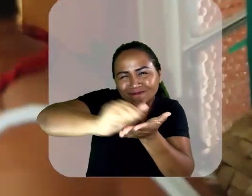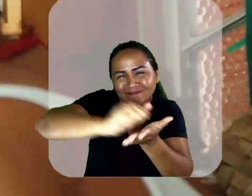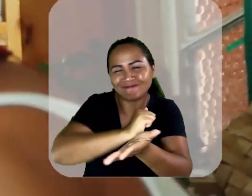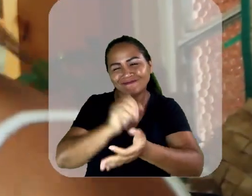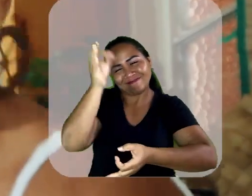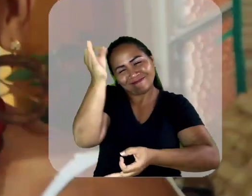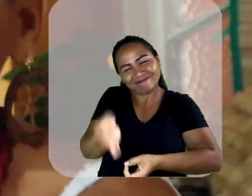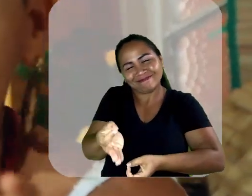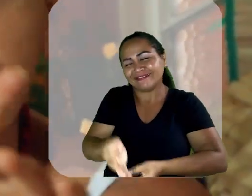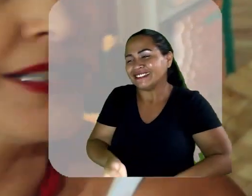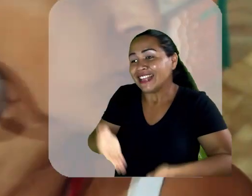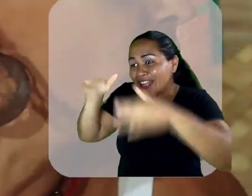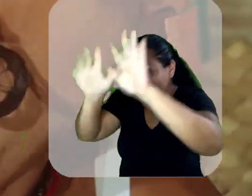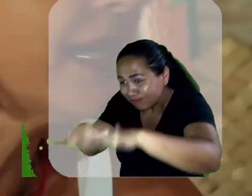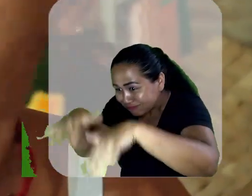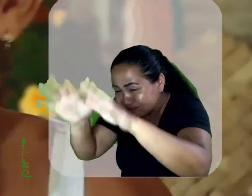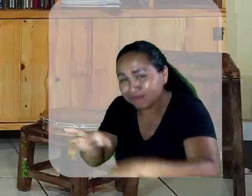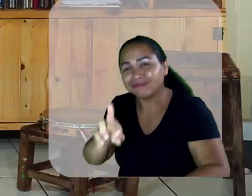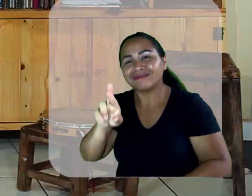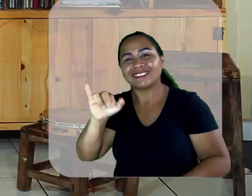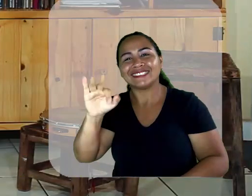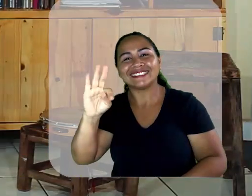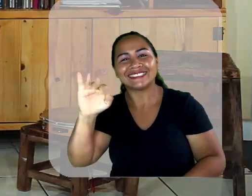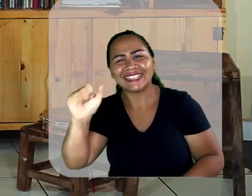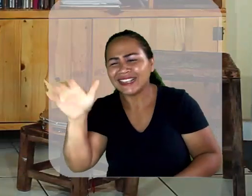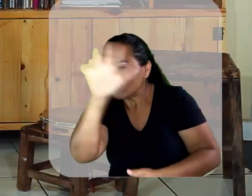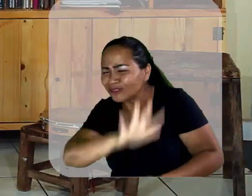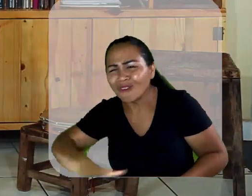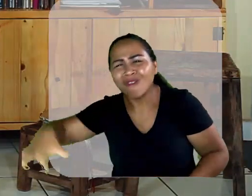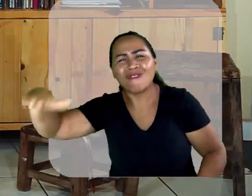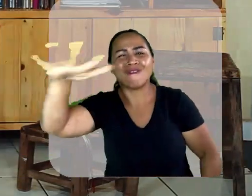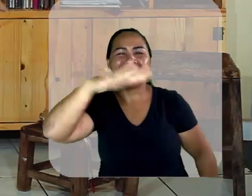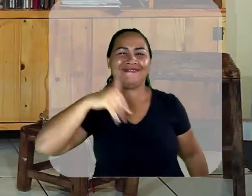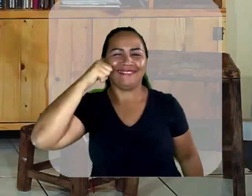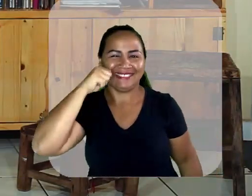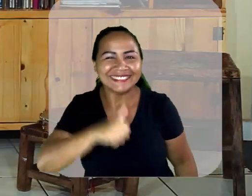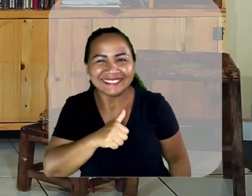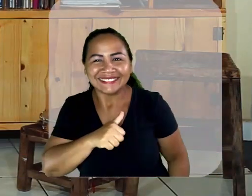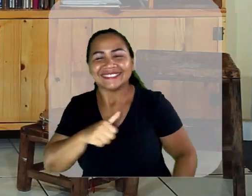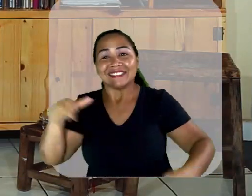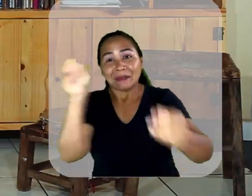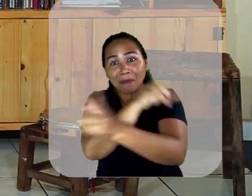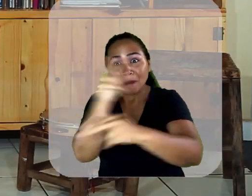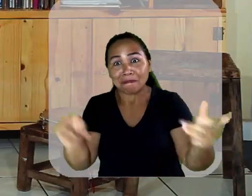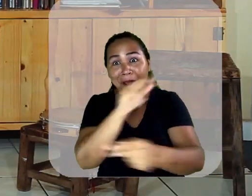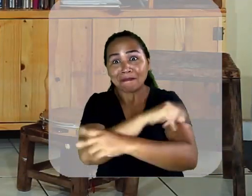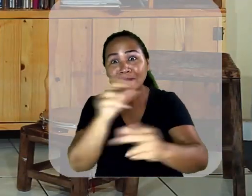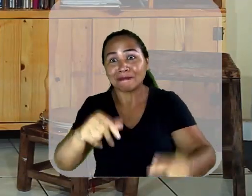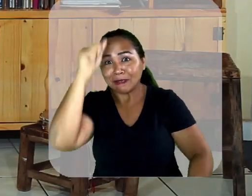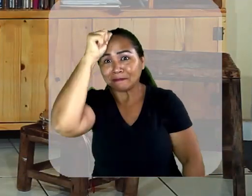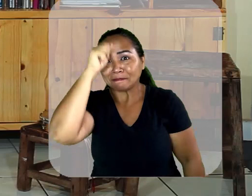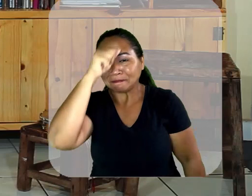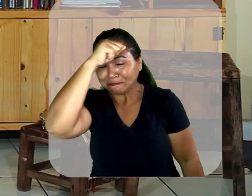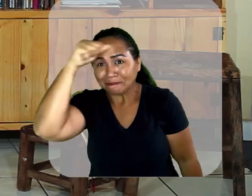desmilinguida, cantadeira de encanto. Rita Francisca Conceição, benzedeira de vento virado,